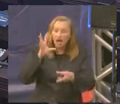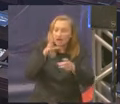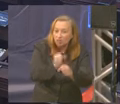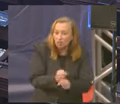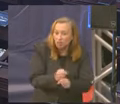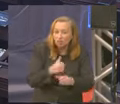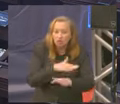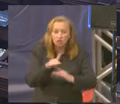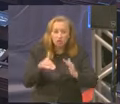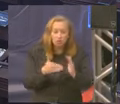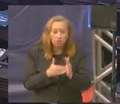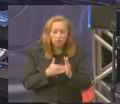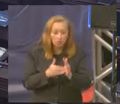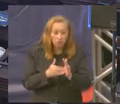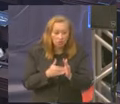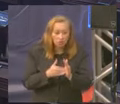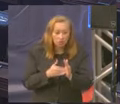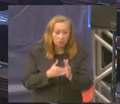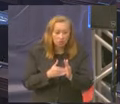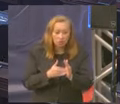essas visões